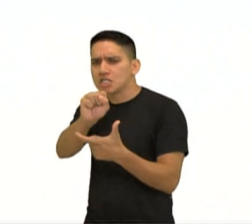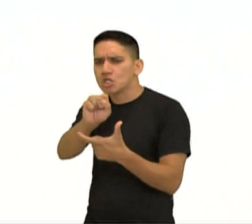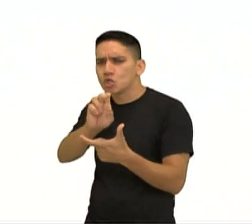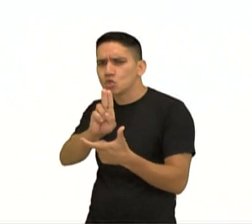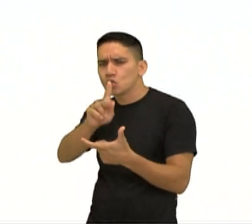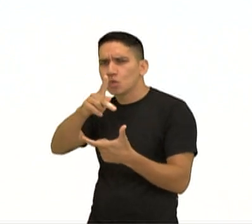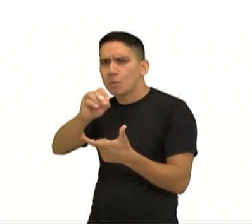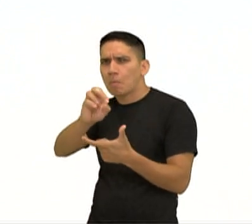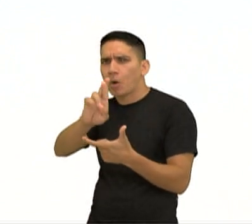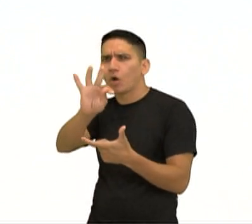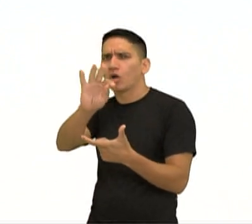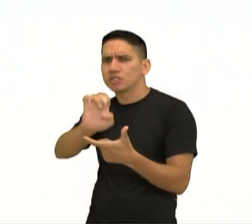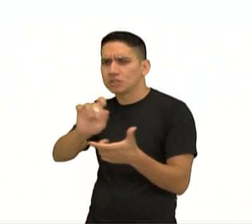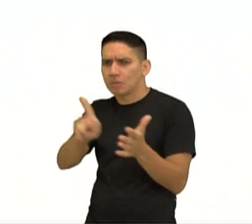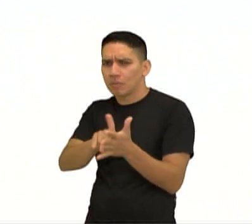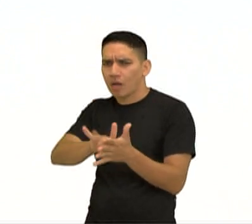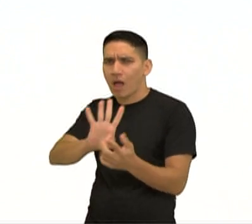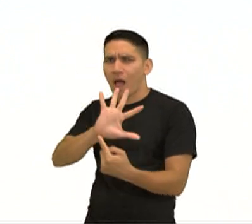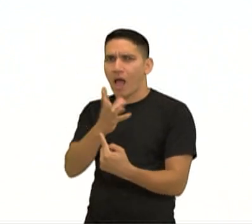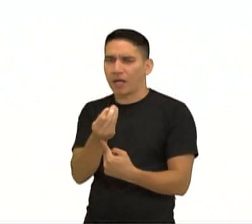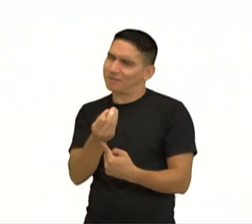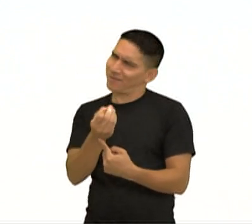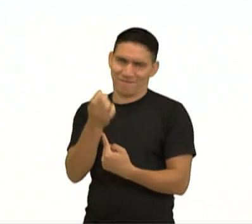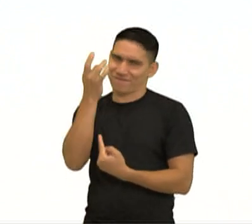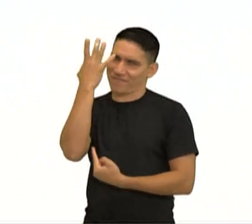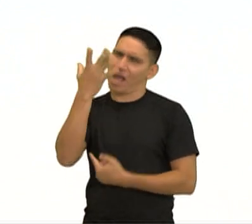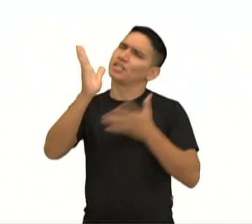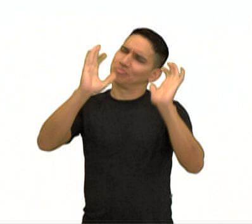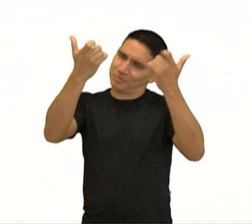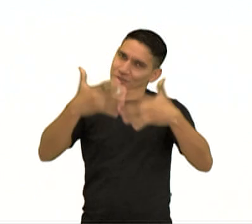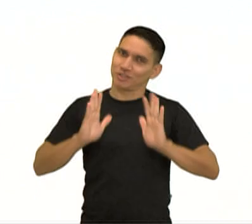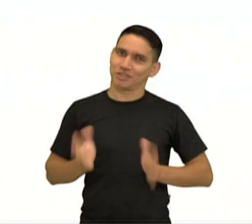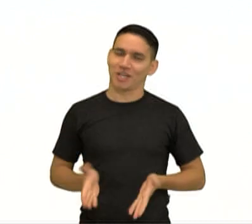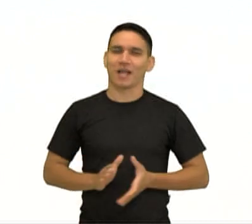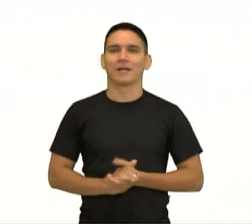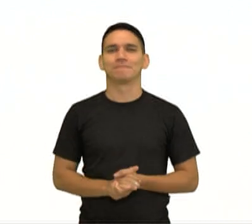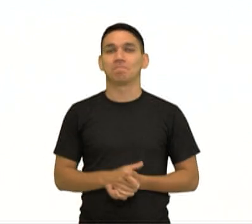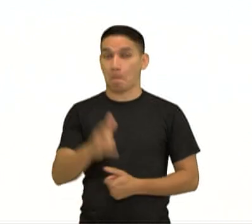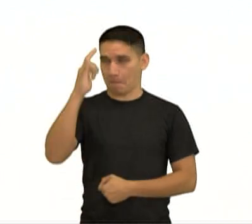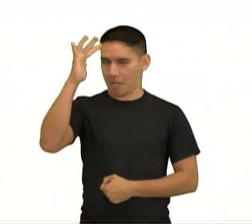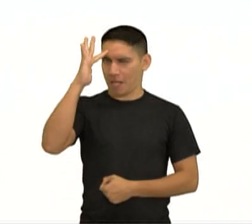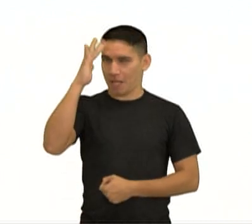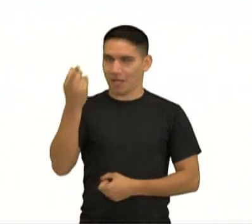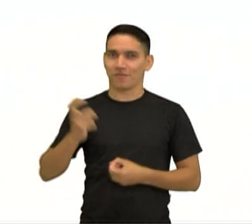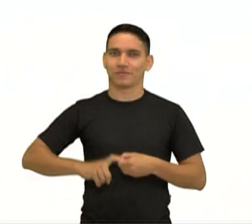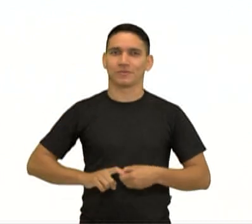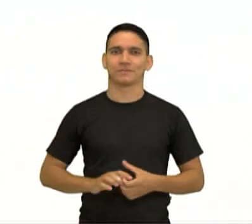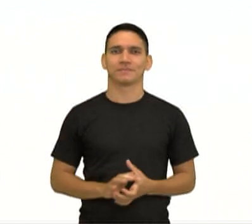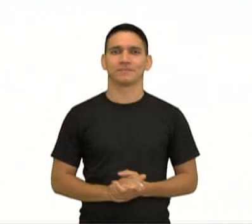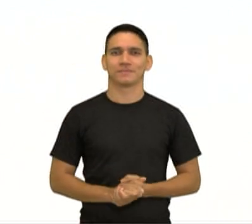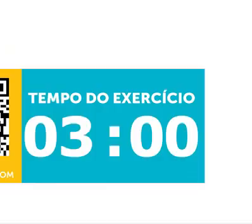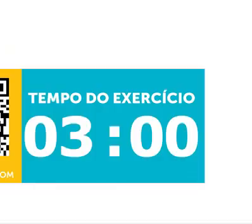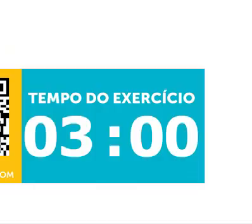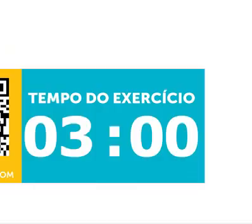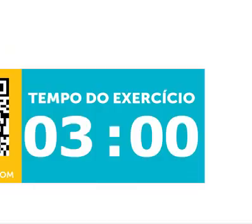arte? Esta está fácil, está de graça, acabamos de falar sobre isso. Pense um pouco e eu já volto.